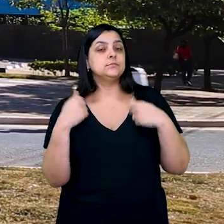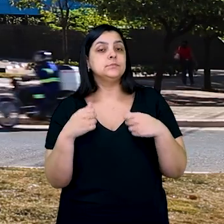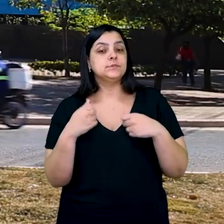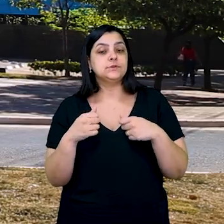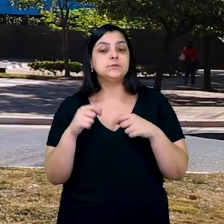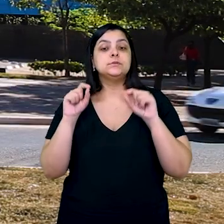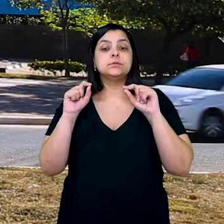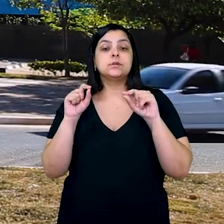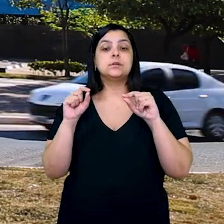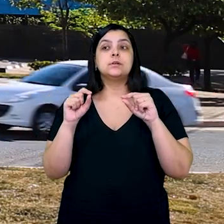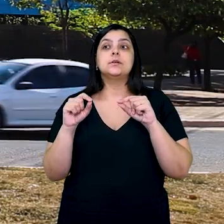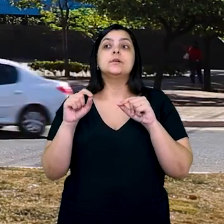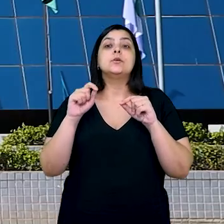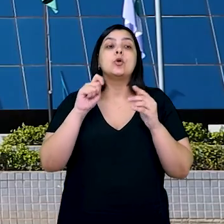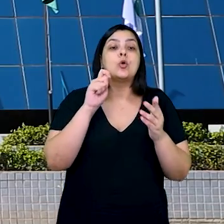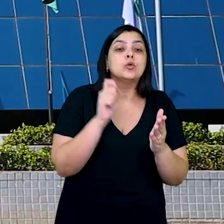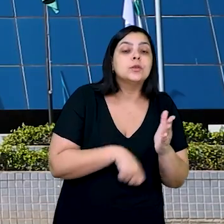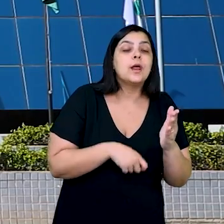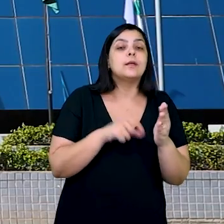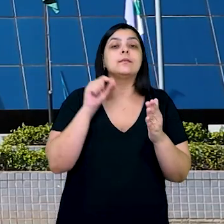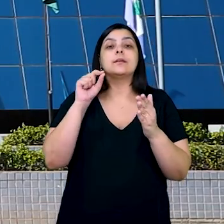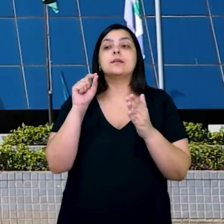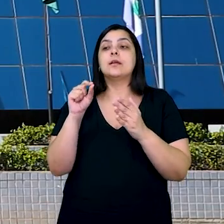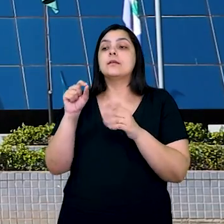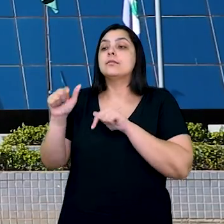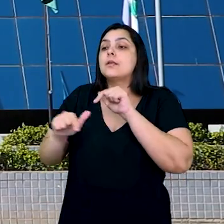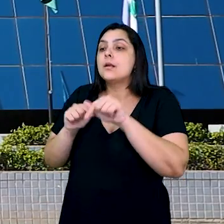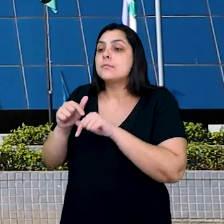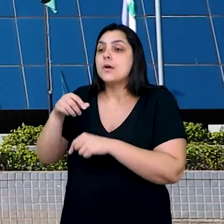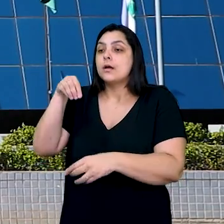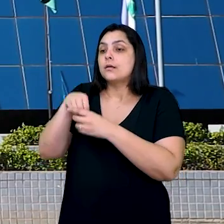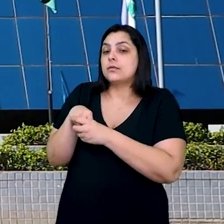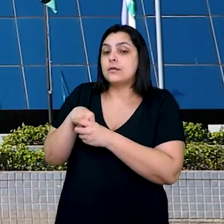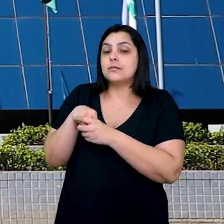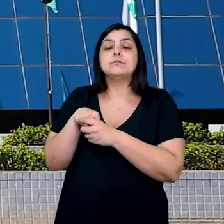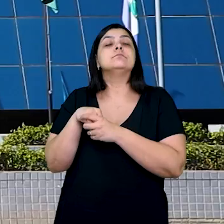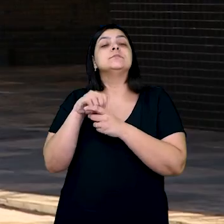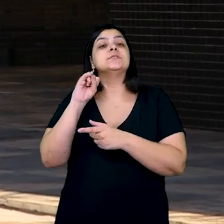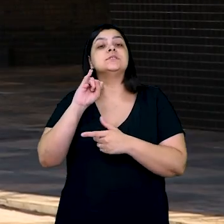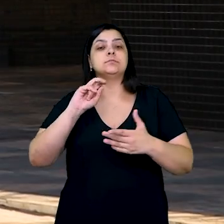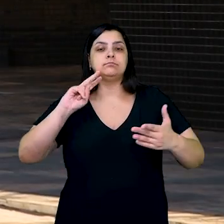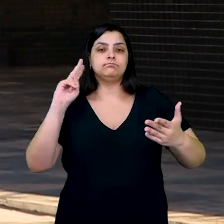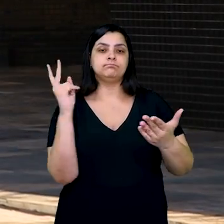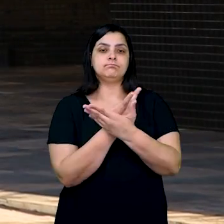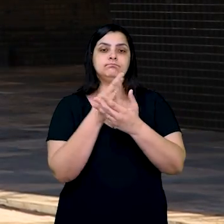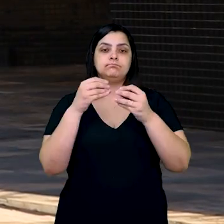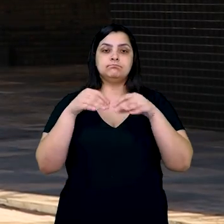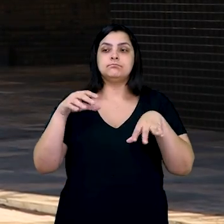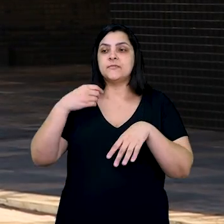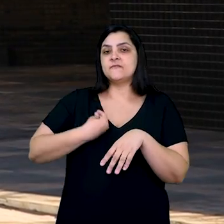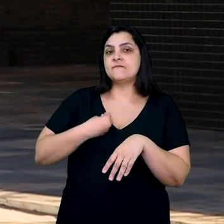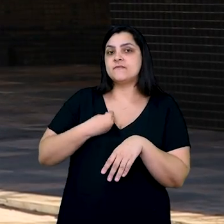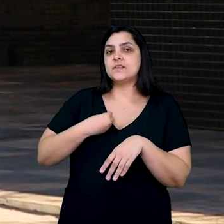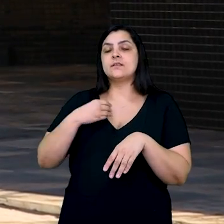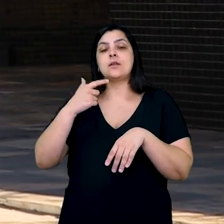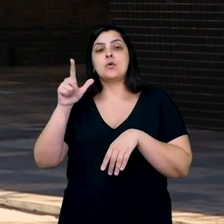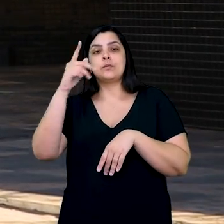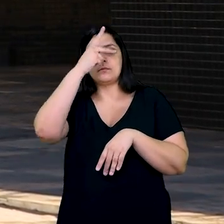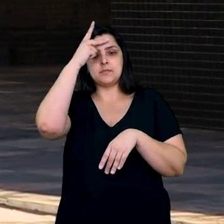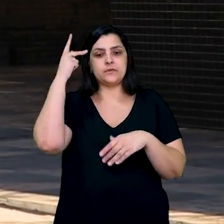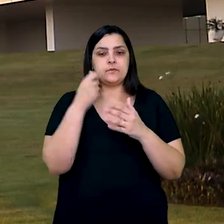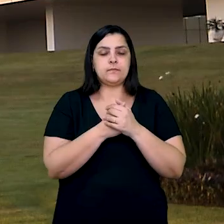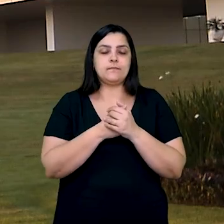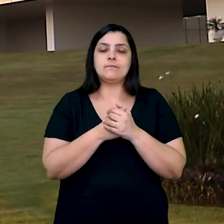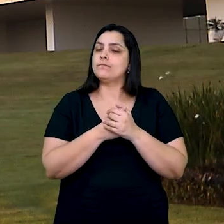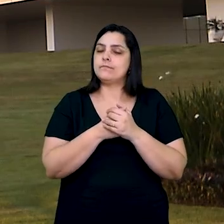empresa deve responder pelas atitudes dos contratados quando, no exercício do trabalho, algum deles causar danos a outras